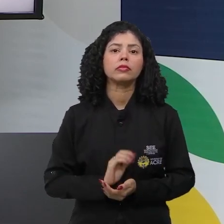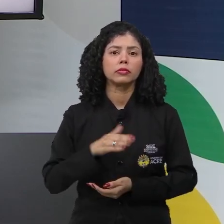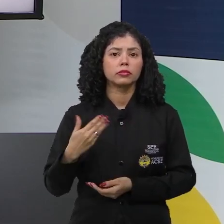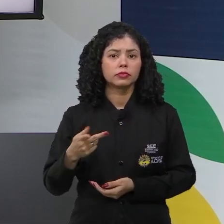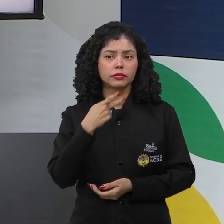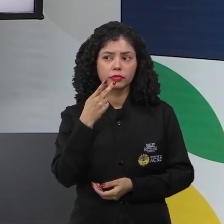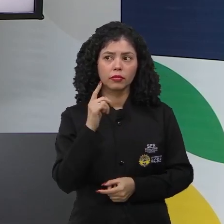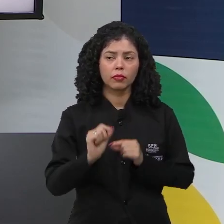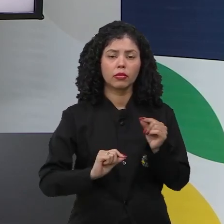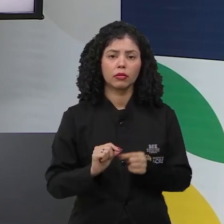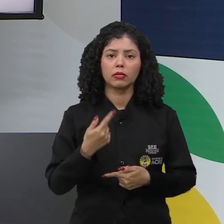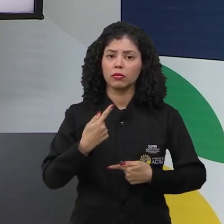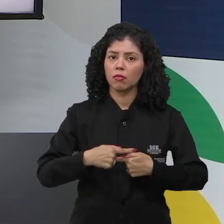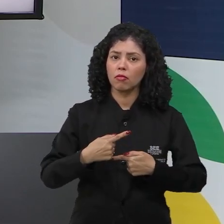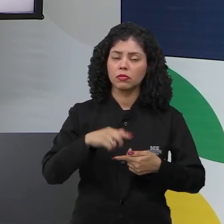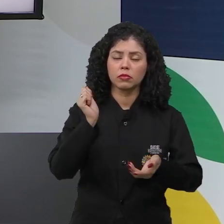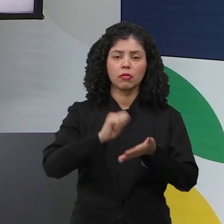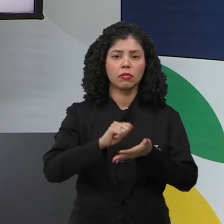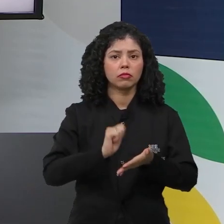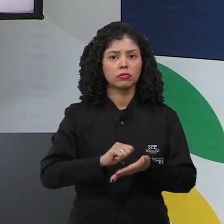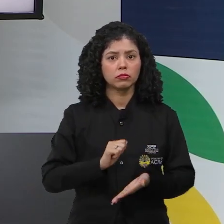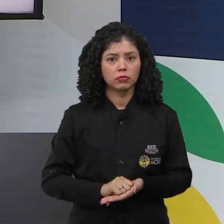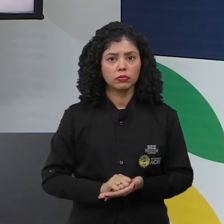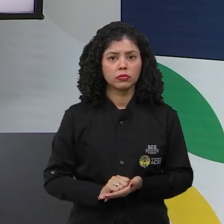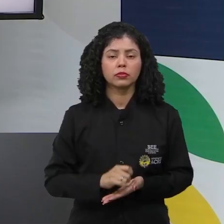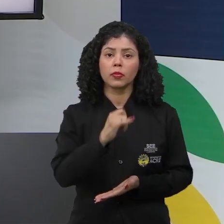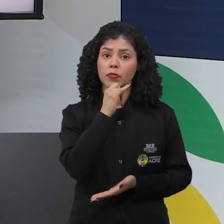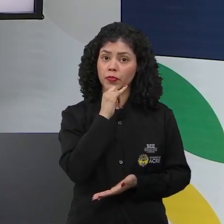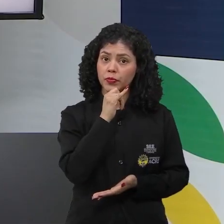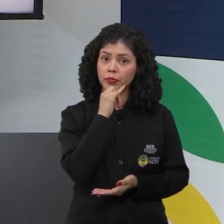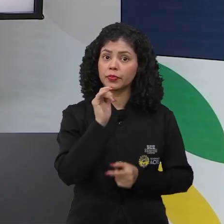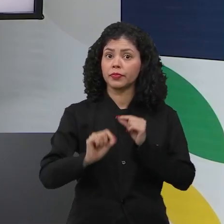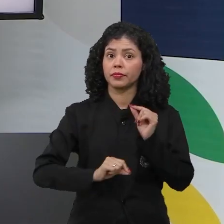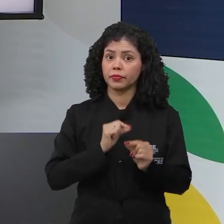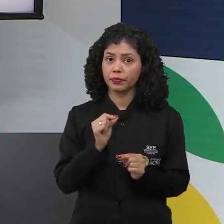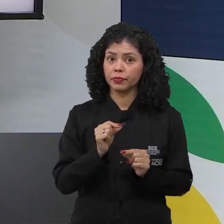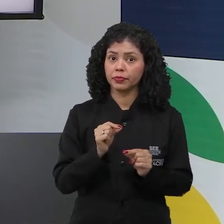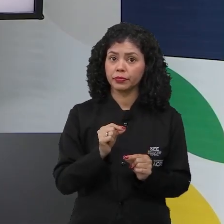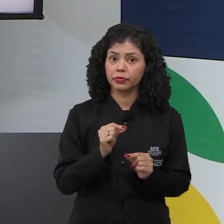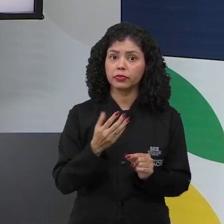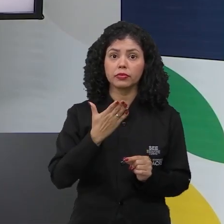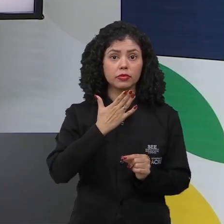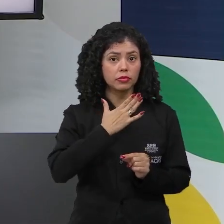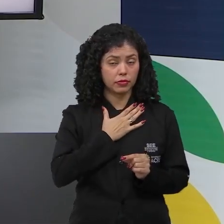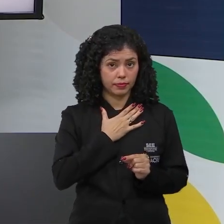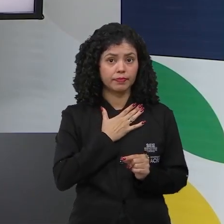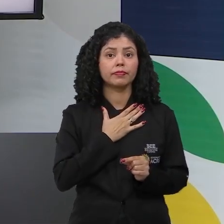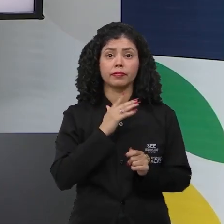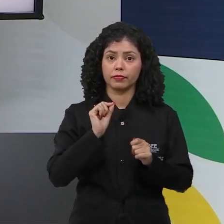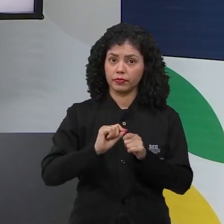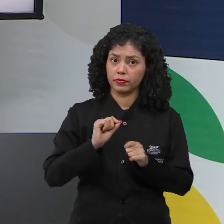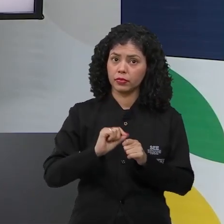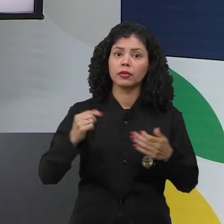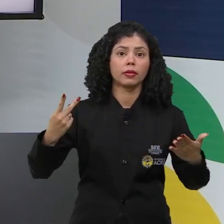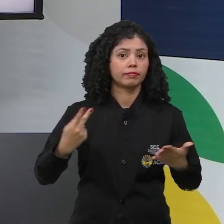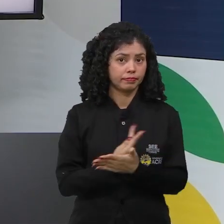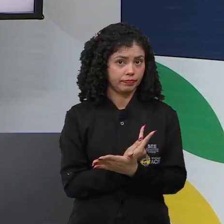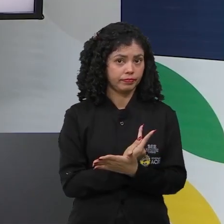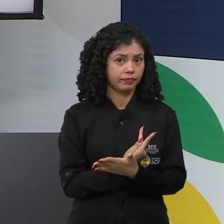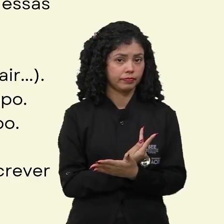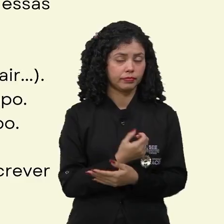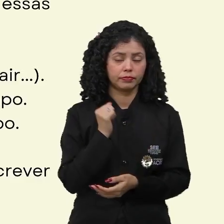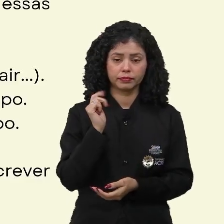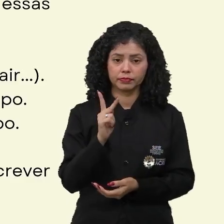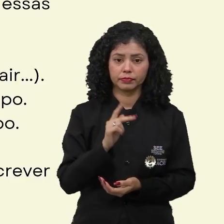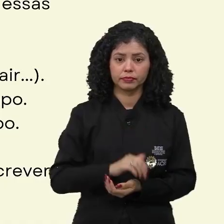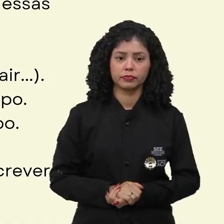de gramática prescritiva, nesse exemplo aqui, o para mim fazer é incorreto,